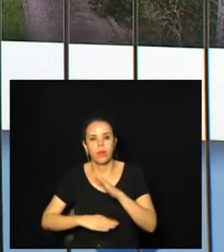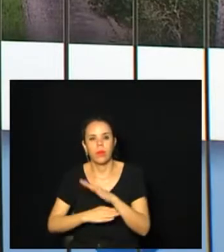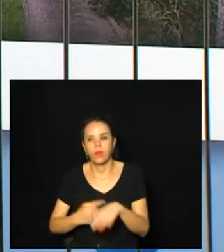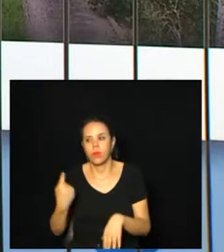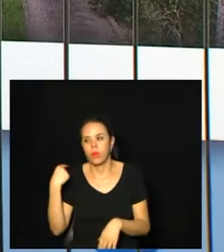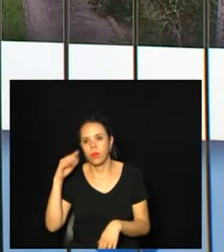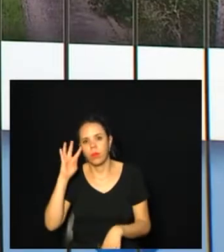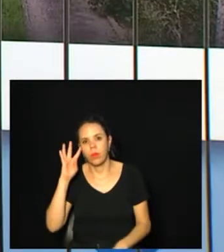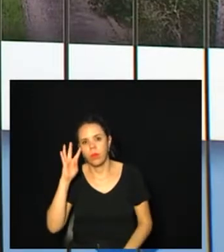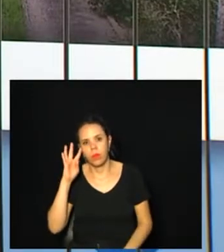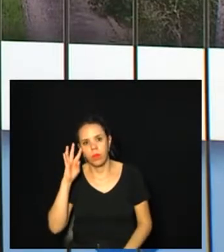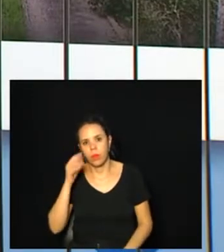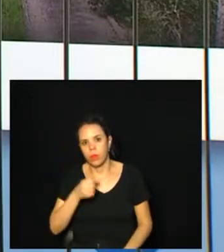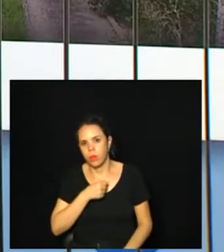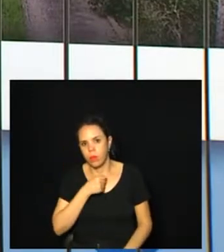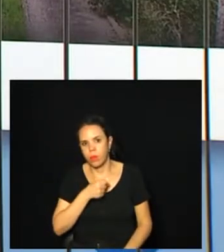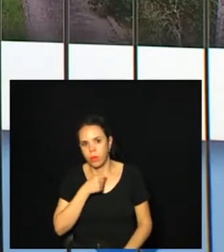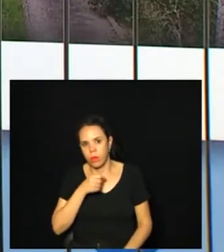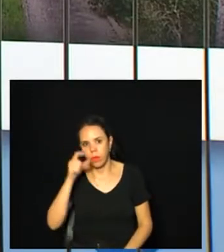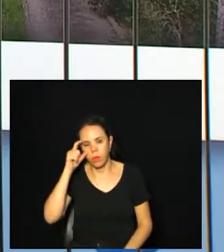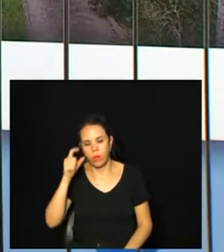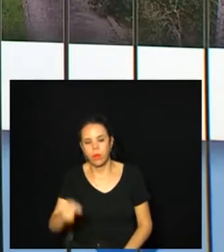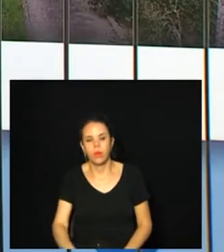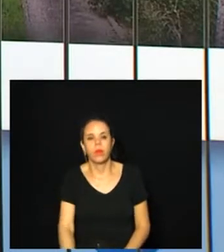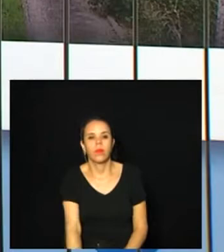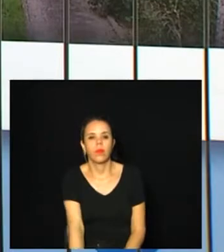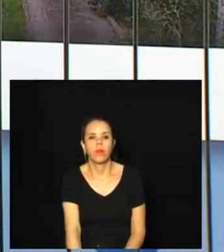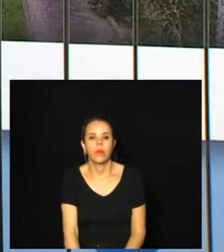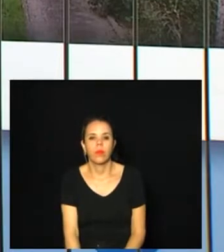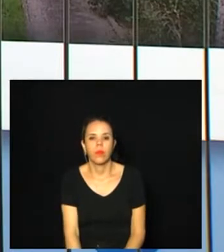última quarta-feira. A reportagem é de Michel Amorim.